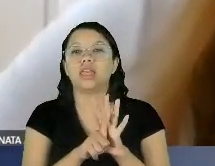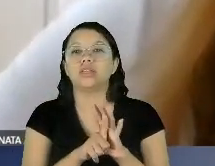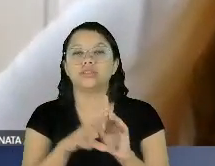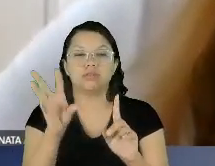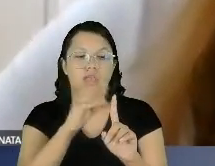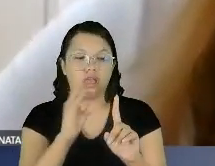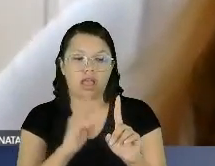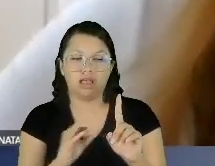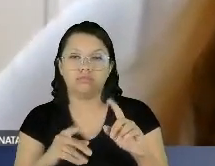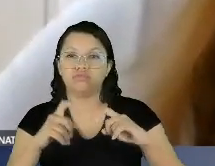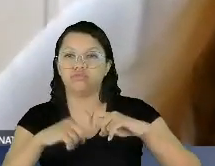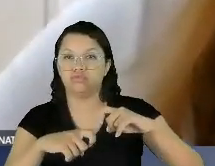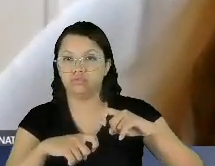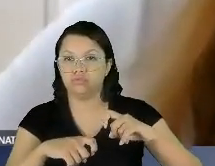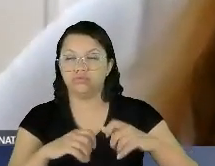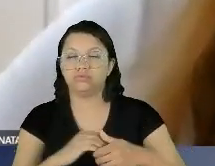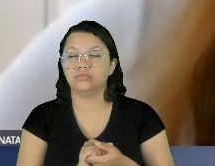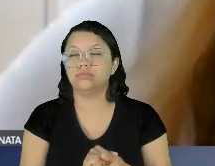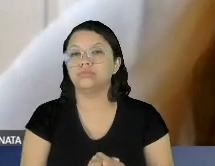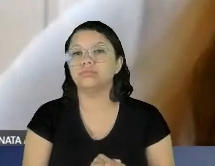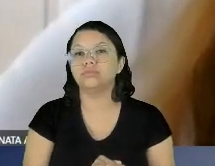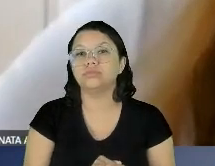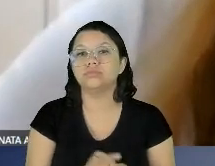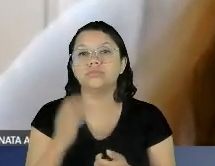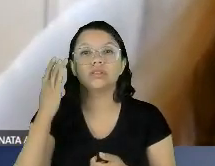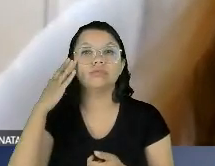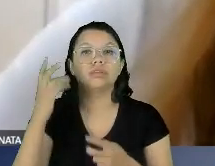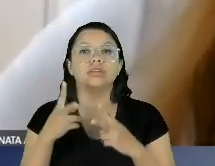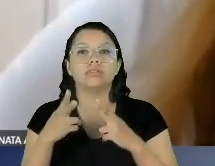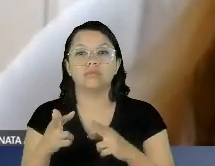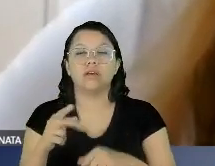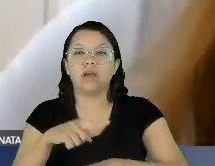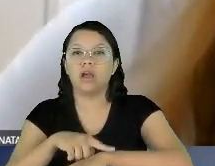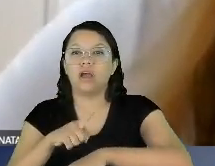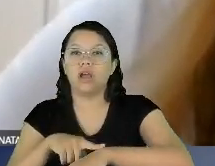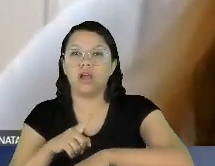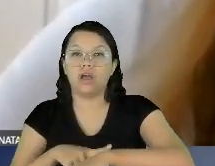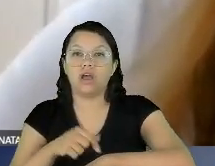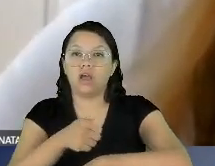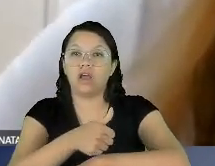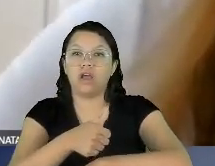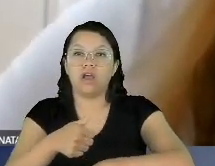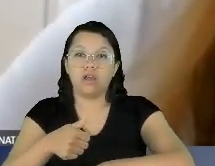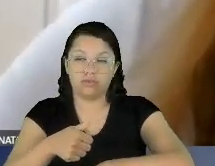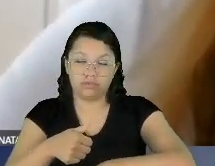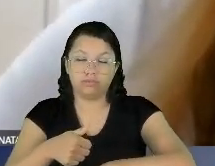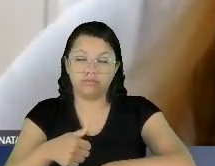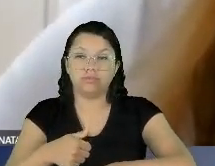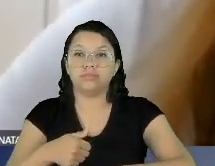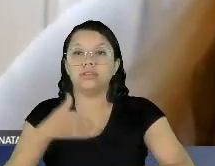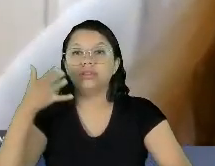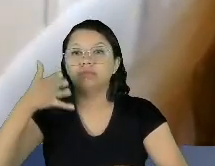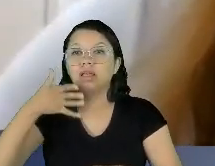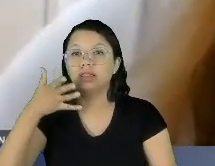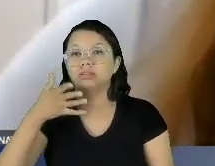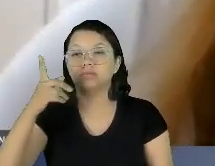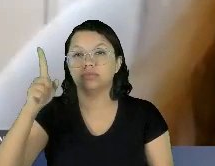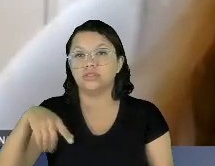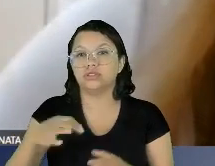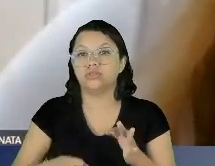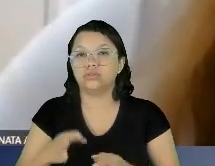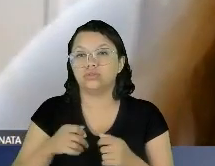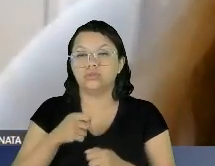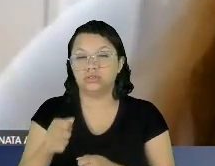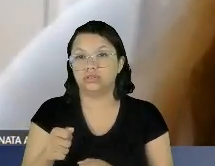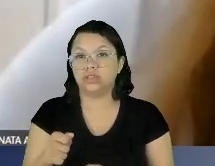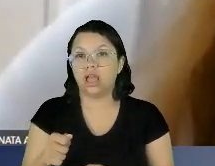a lei de importunação sexual. Amanhã, no mesmo horário, às 11h, a